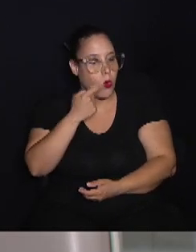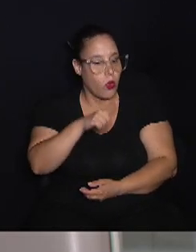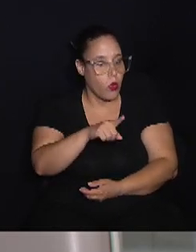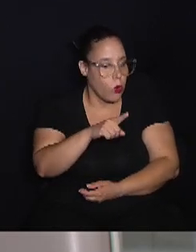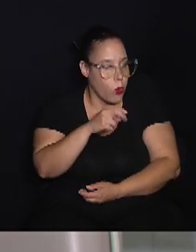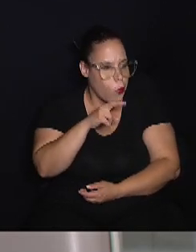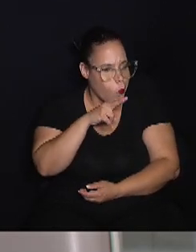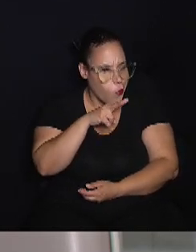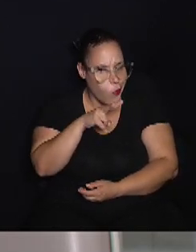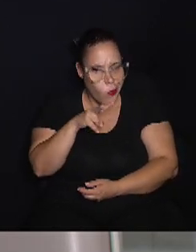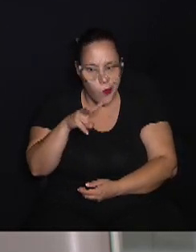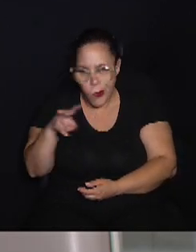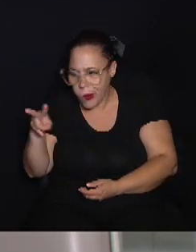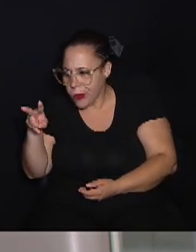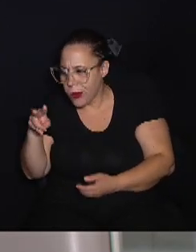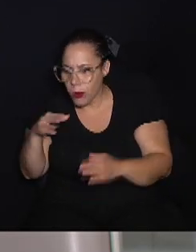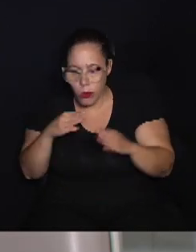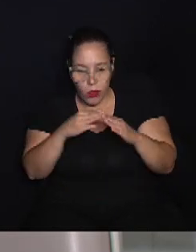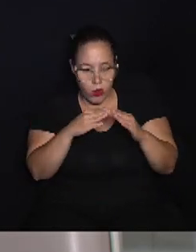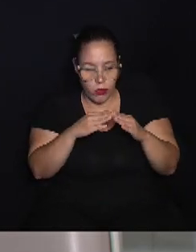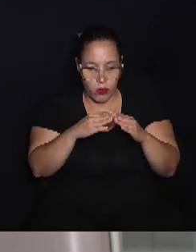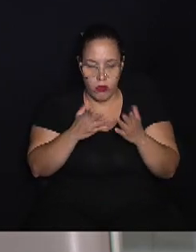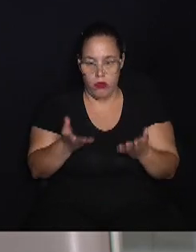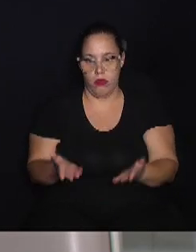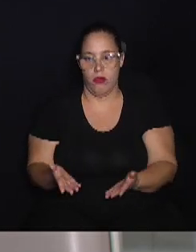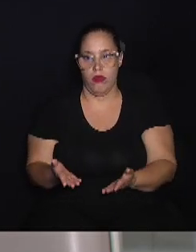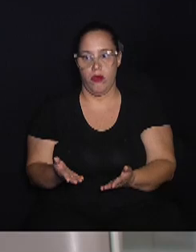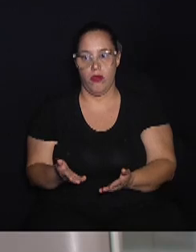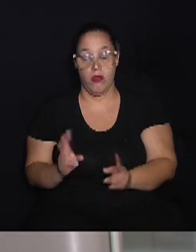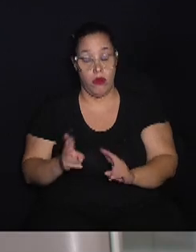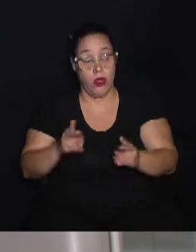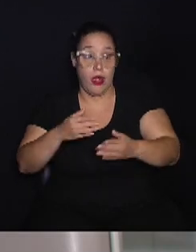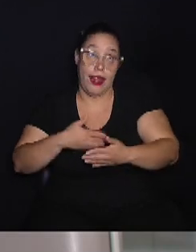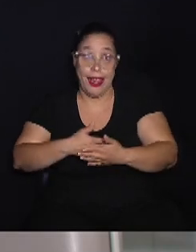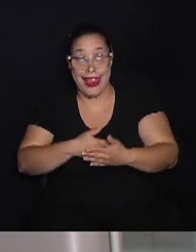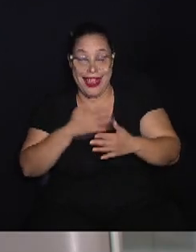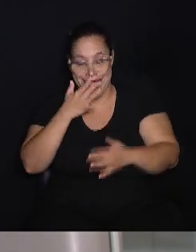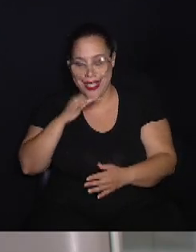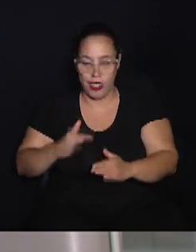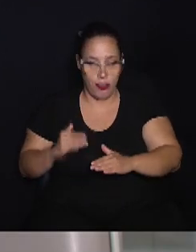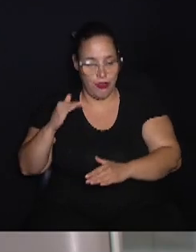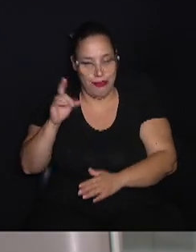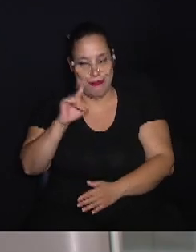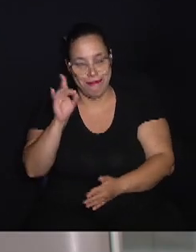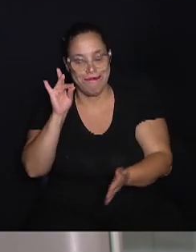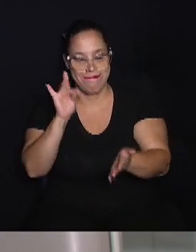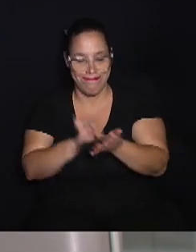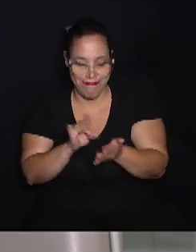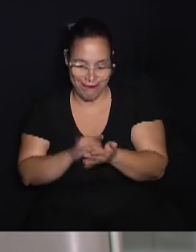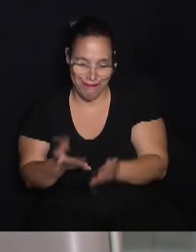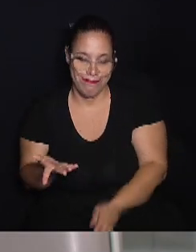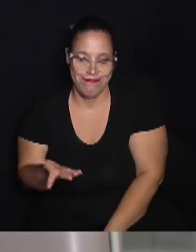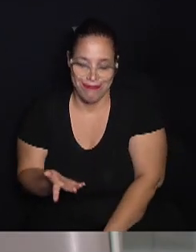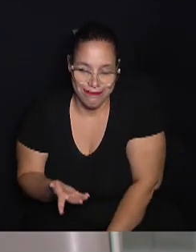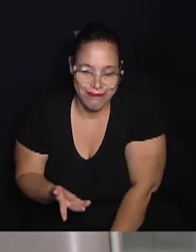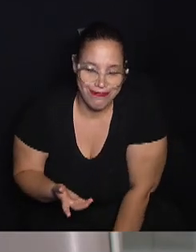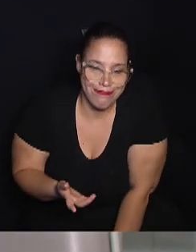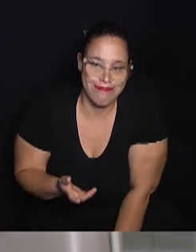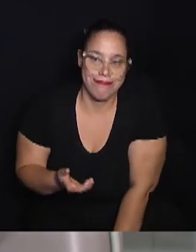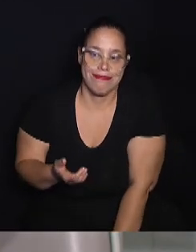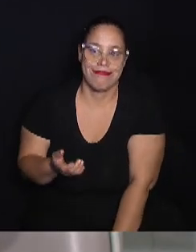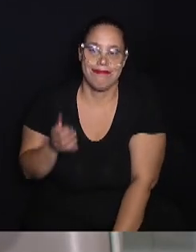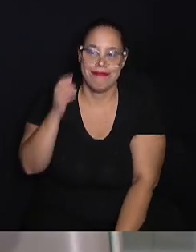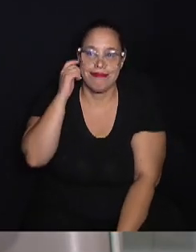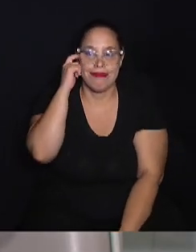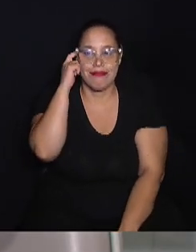vigiando o animal de casa porque eles são eternas crianças né que não crescem exato É isso mesmo e